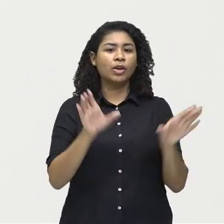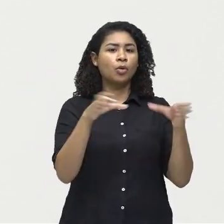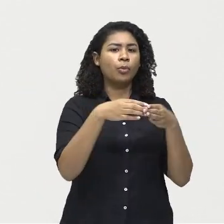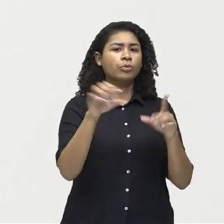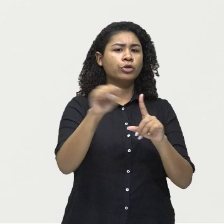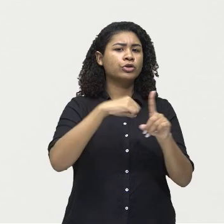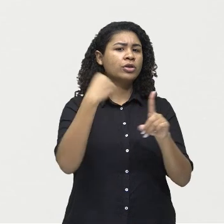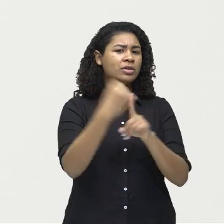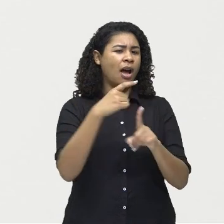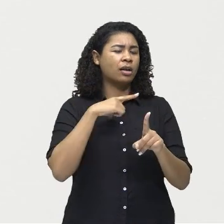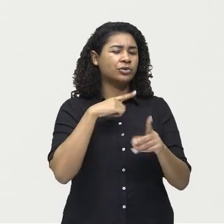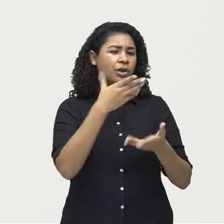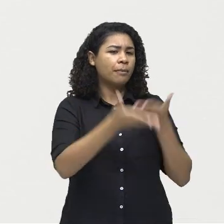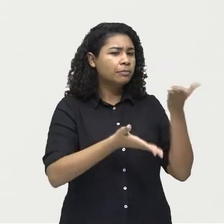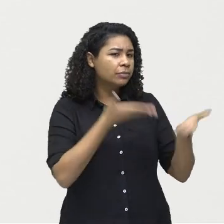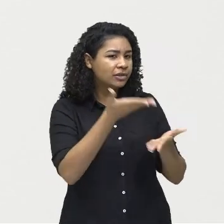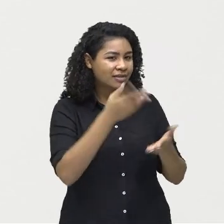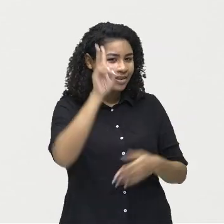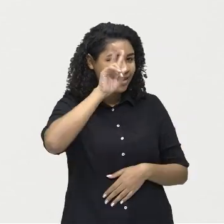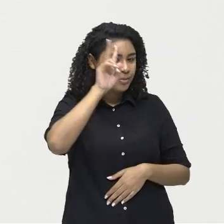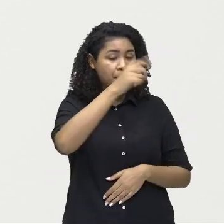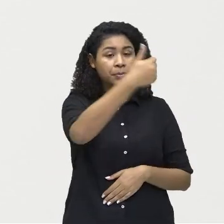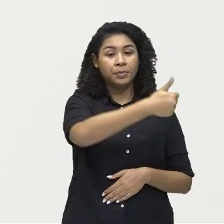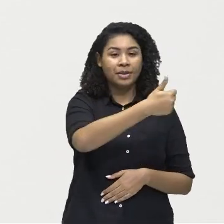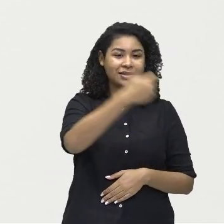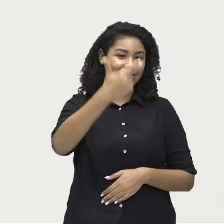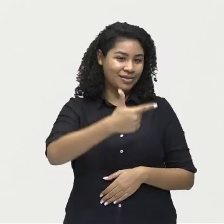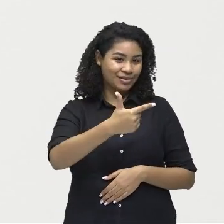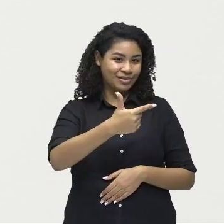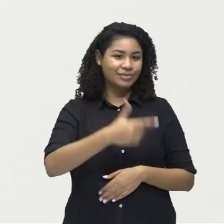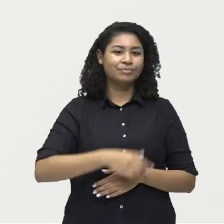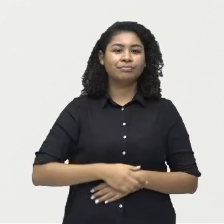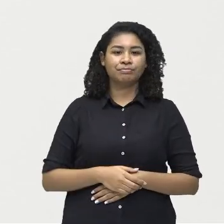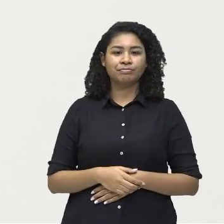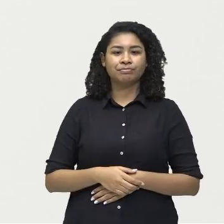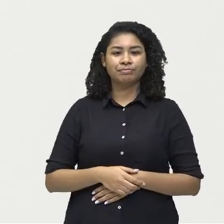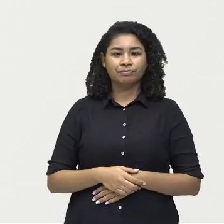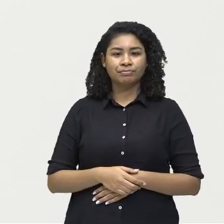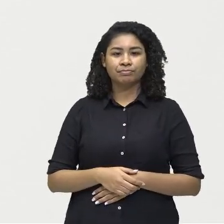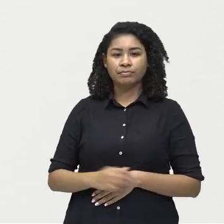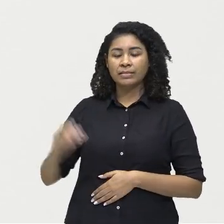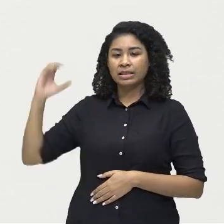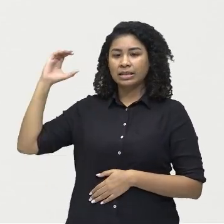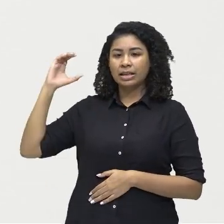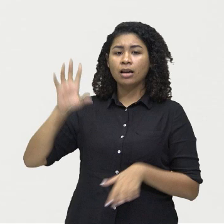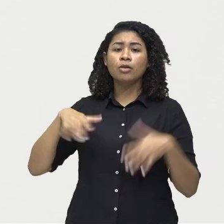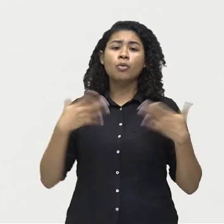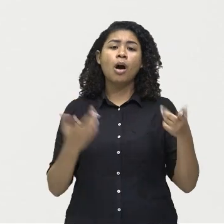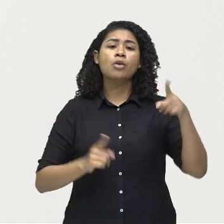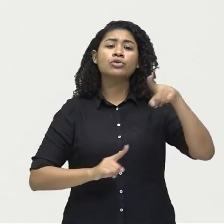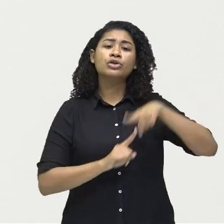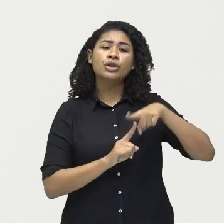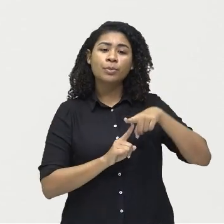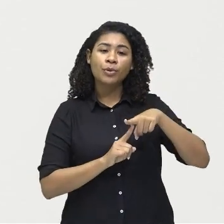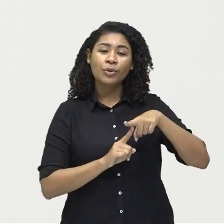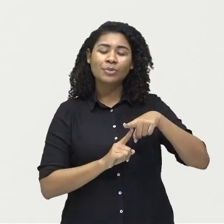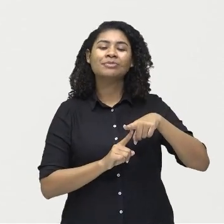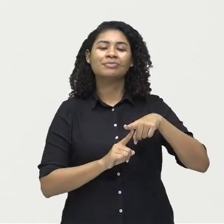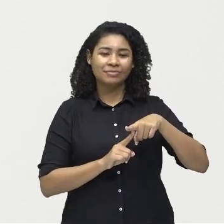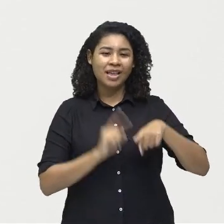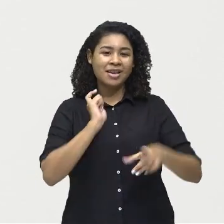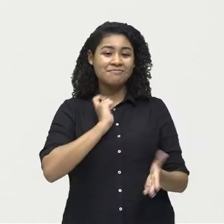privilegiadas, clero e nobreza, primeiro e segundo estado, que tipo de privilégios possuíam? O fato de não